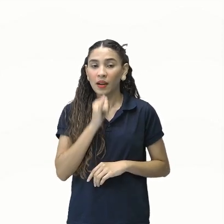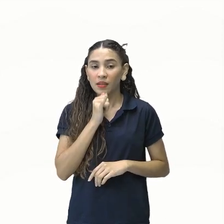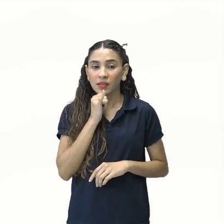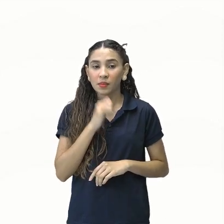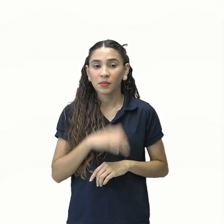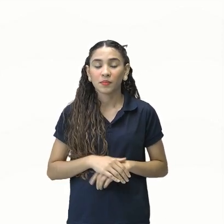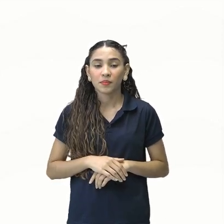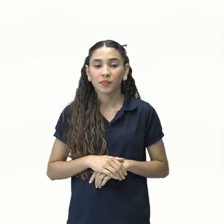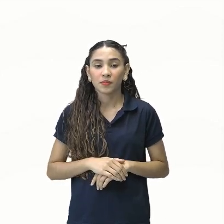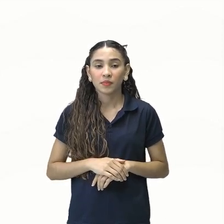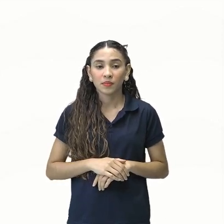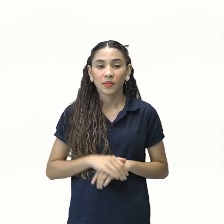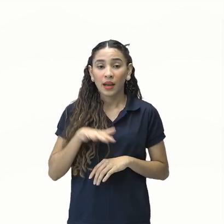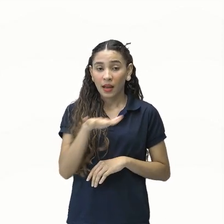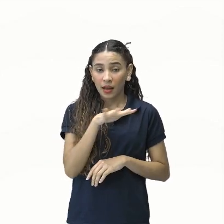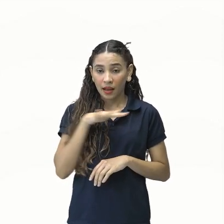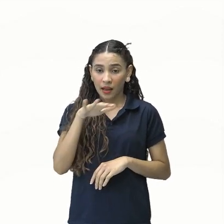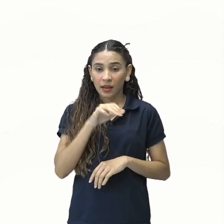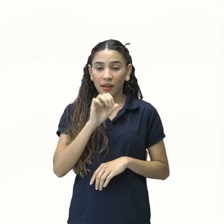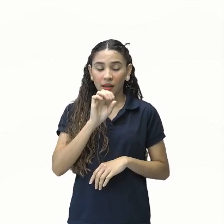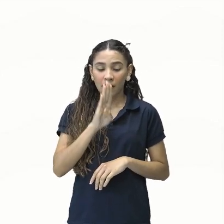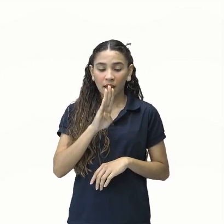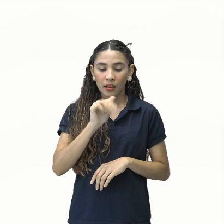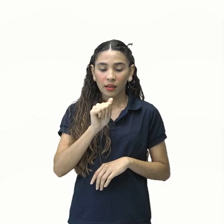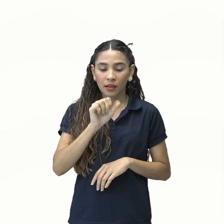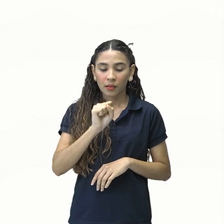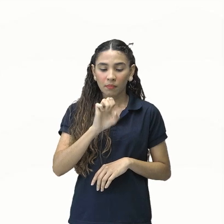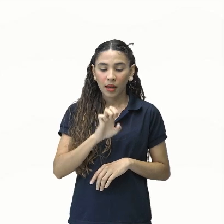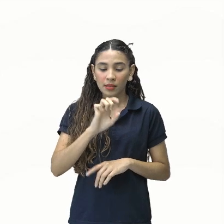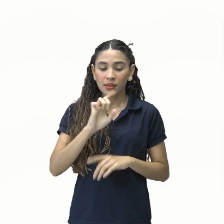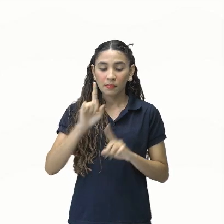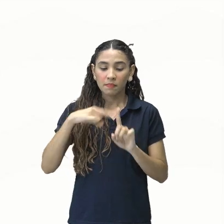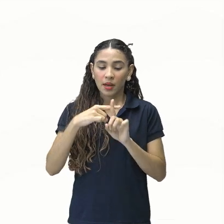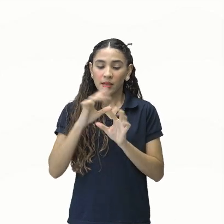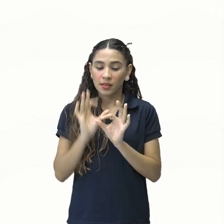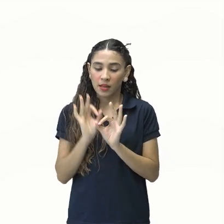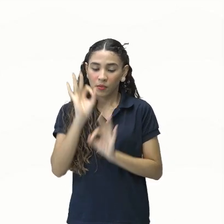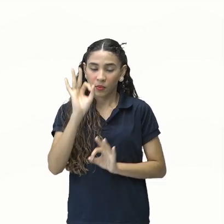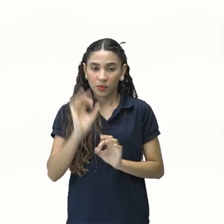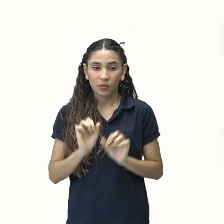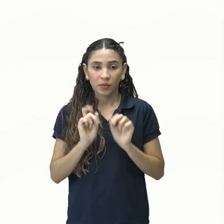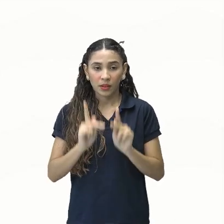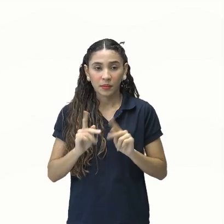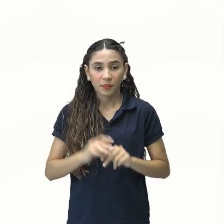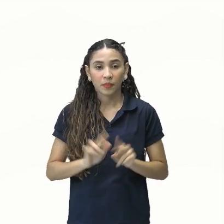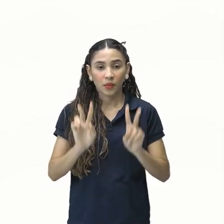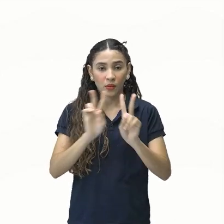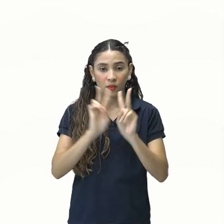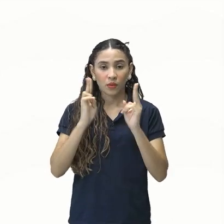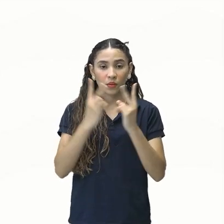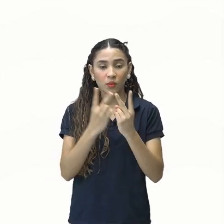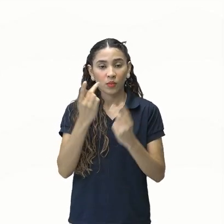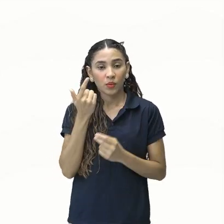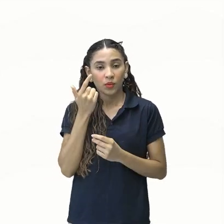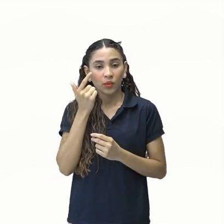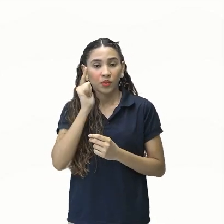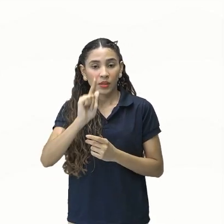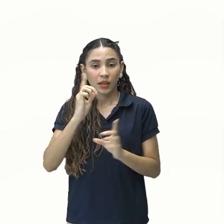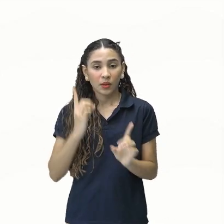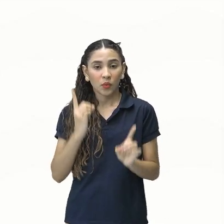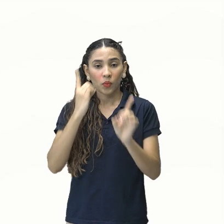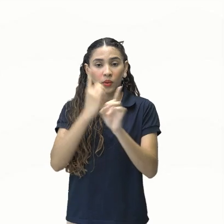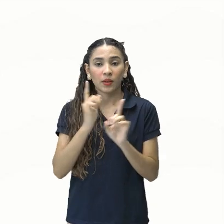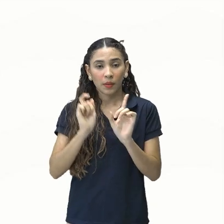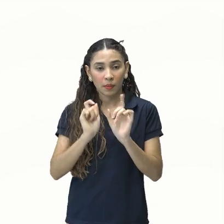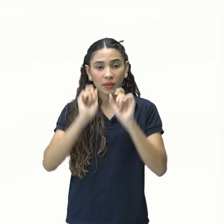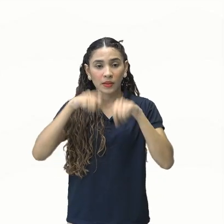entre a área da base e a altura, tá bom? O volume determina a